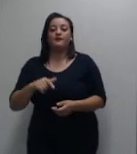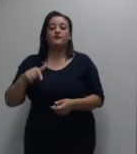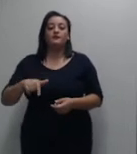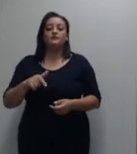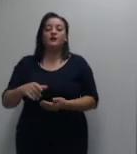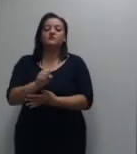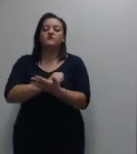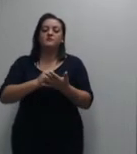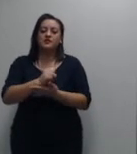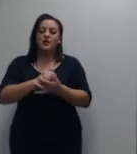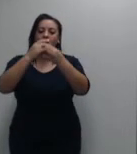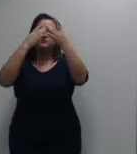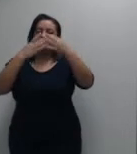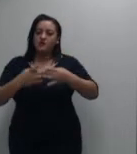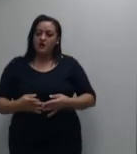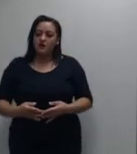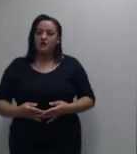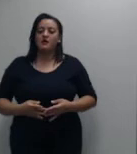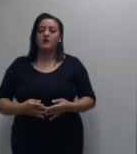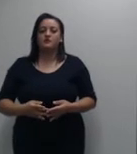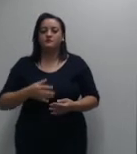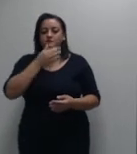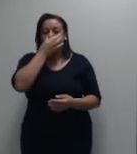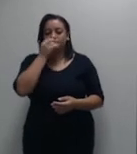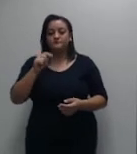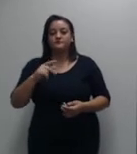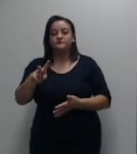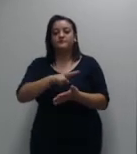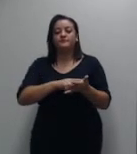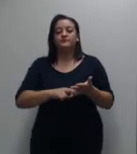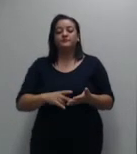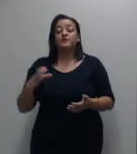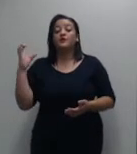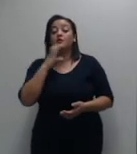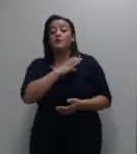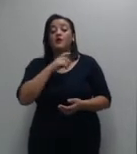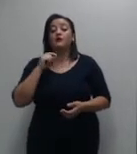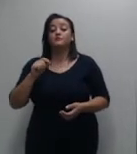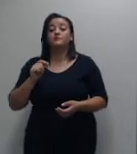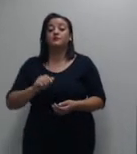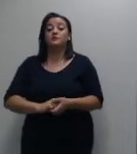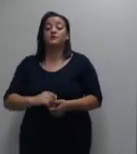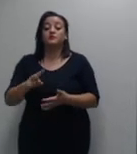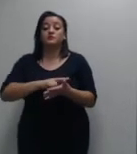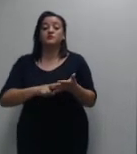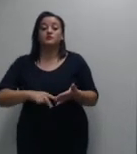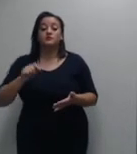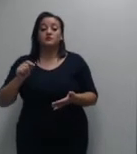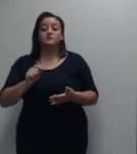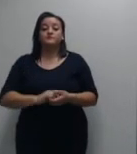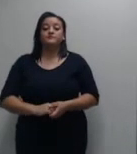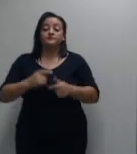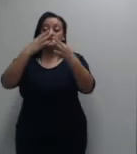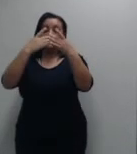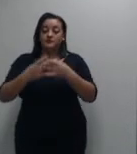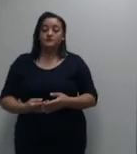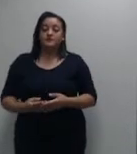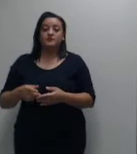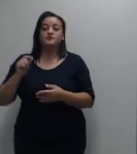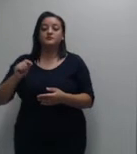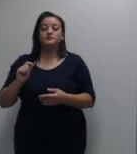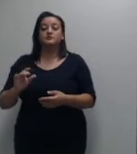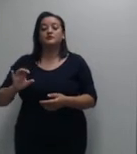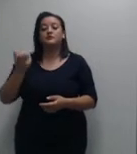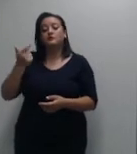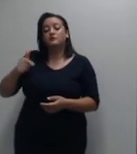fundamentado e esclarecedor seu rolê é tão rápido a leitura que ela disse o seguinte naquela decisão